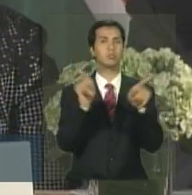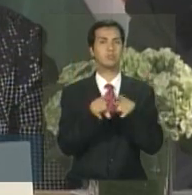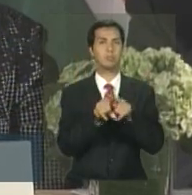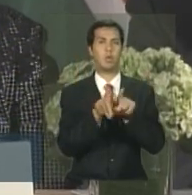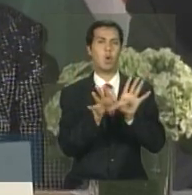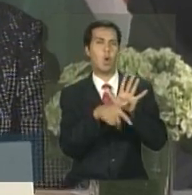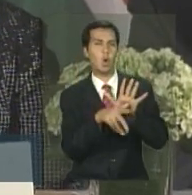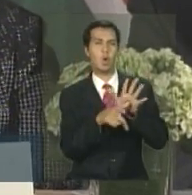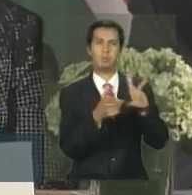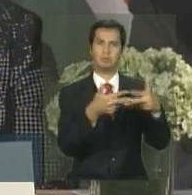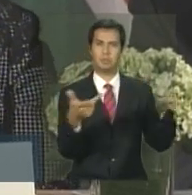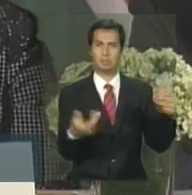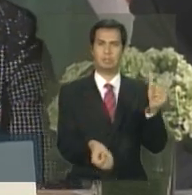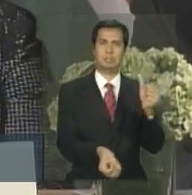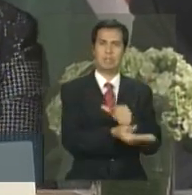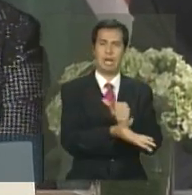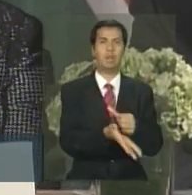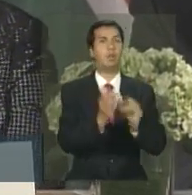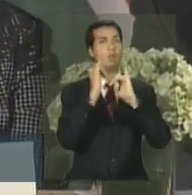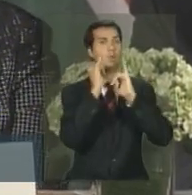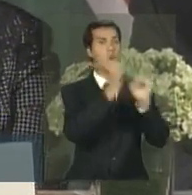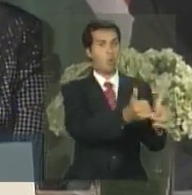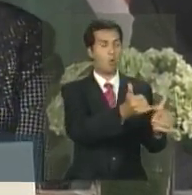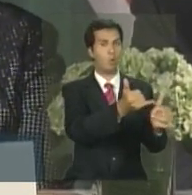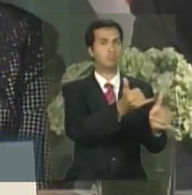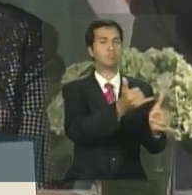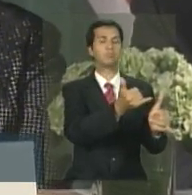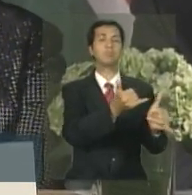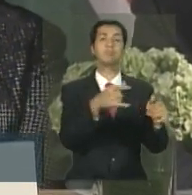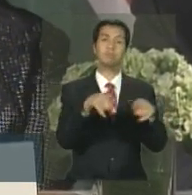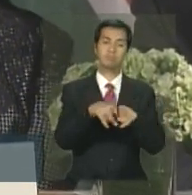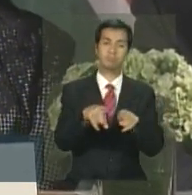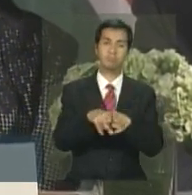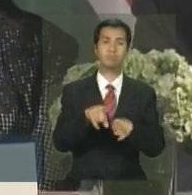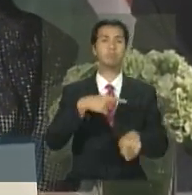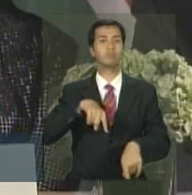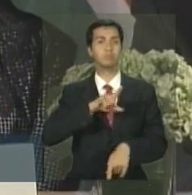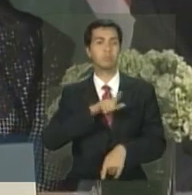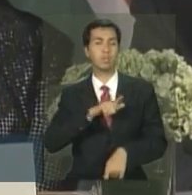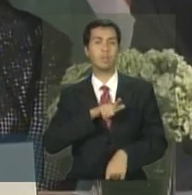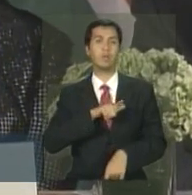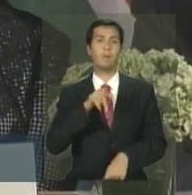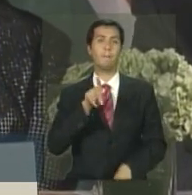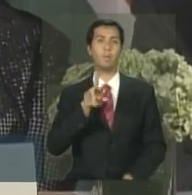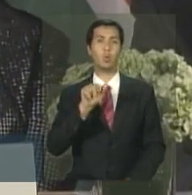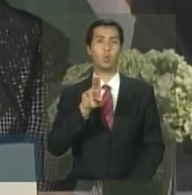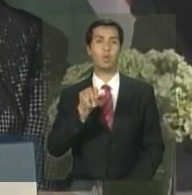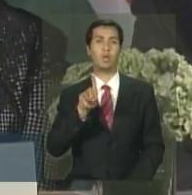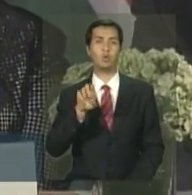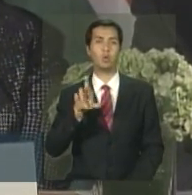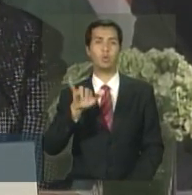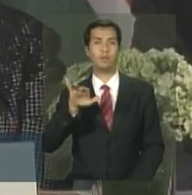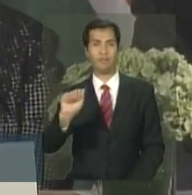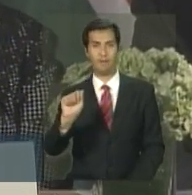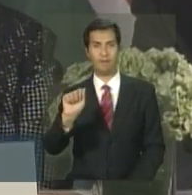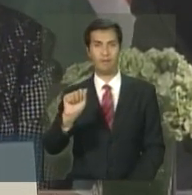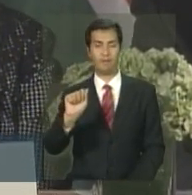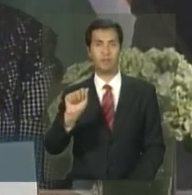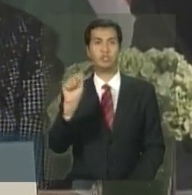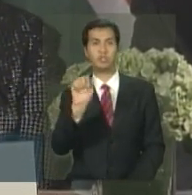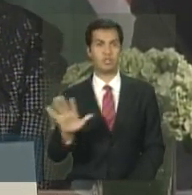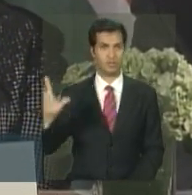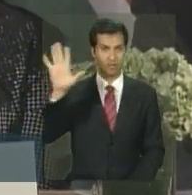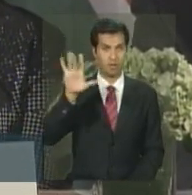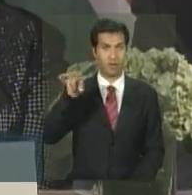a corrupção. Temos ainda a atuação autônoma da Procuradoria Geral da República e